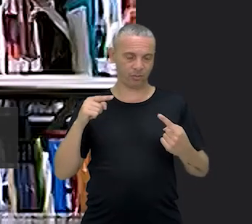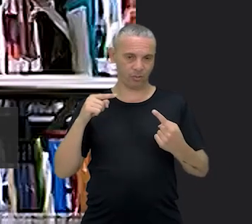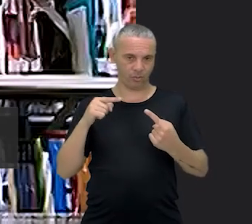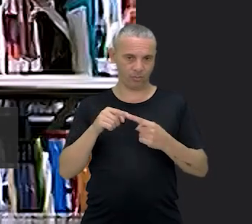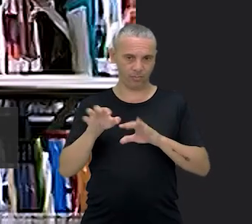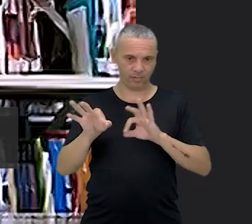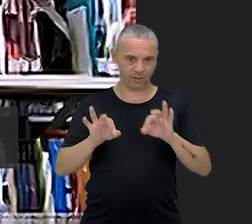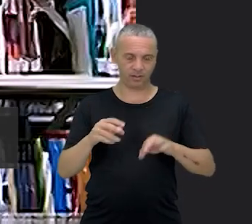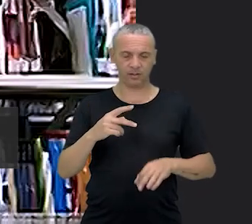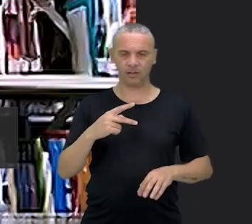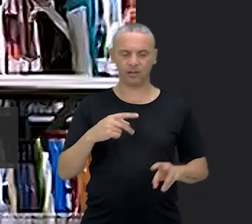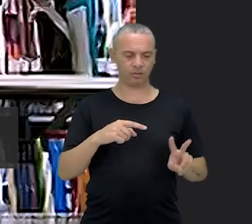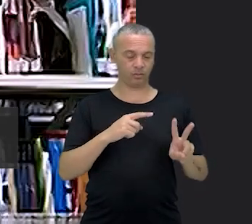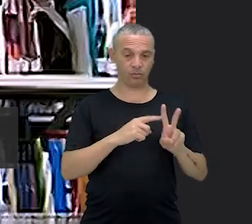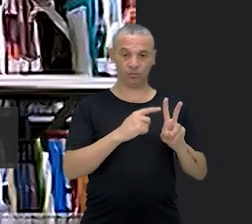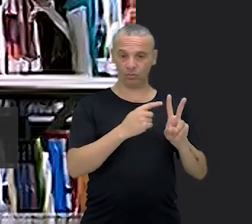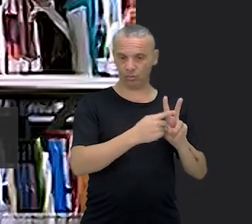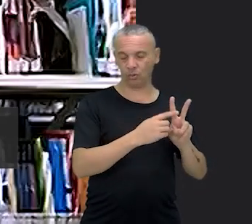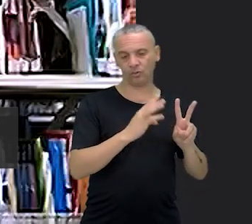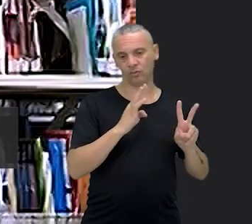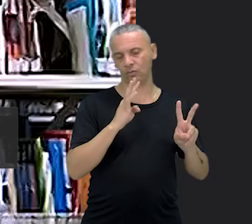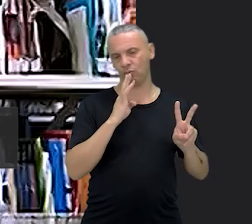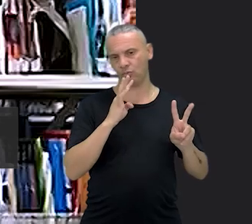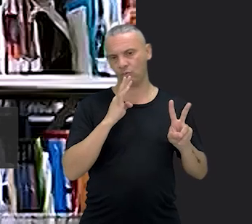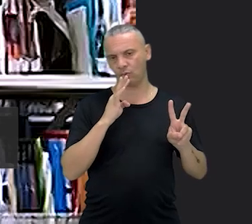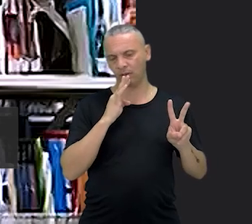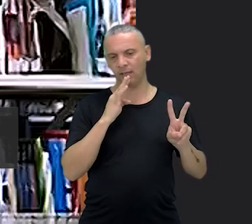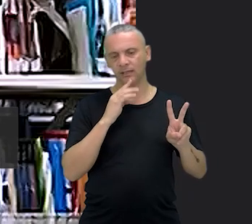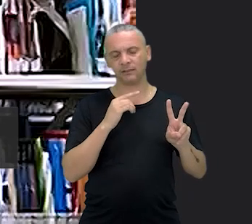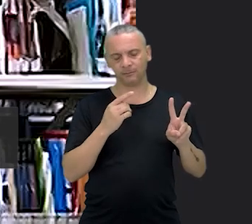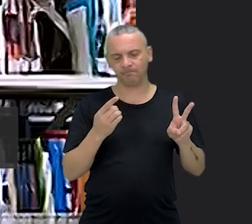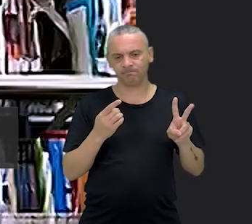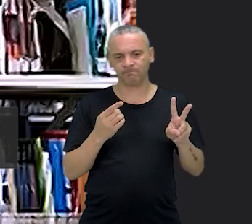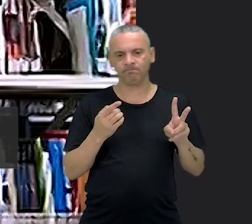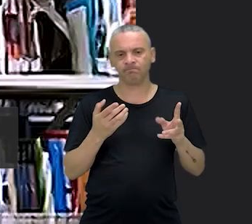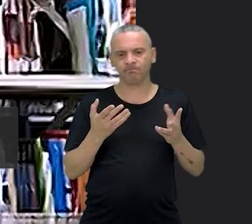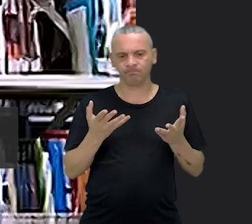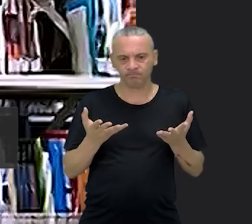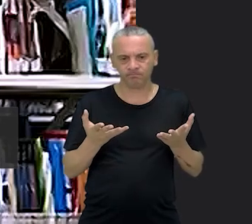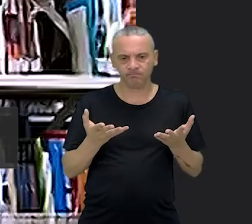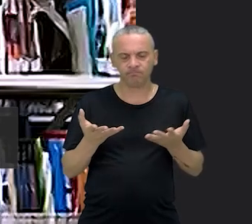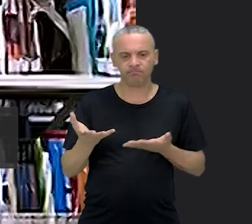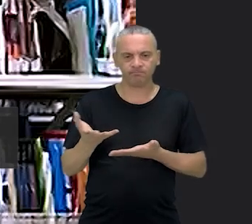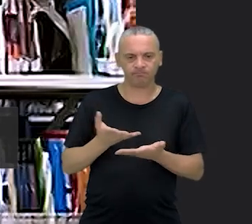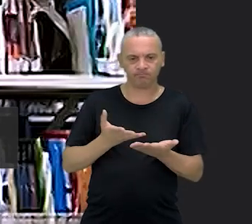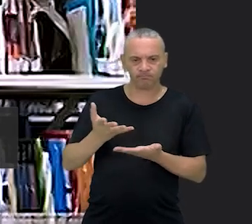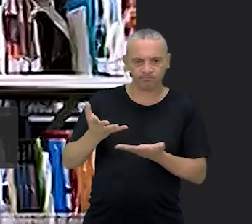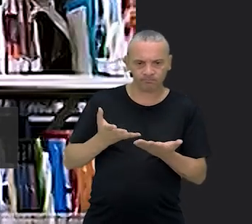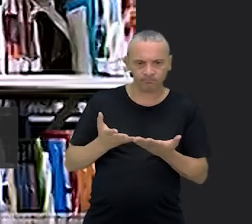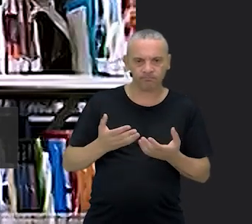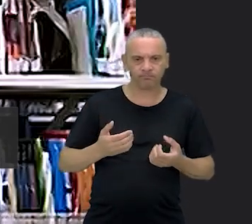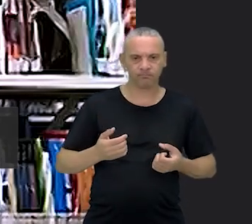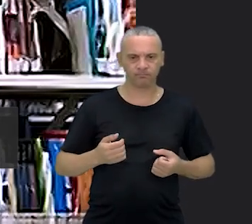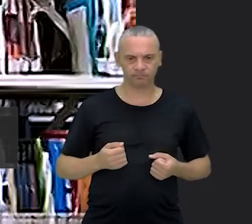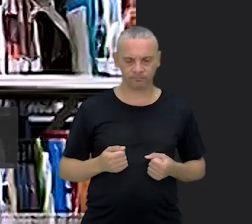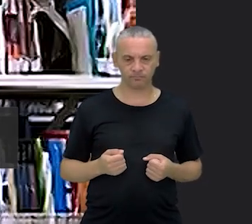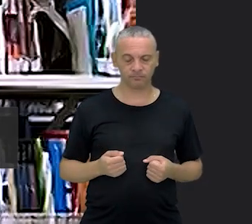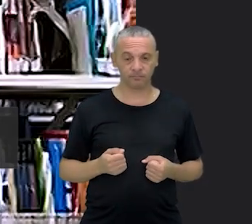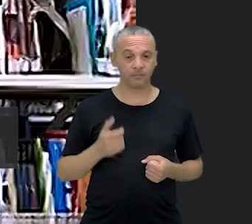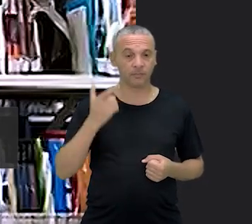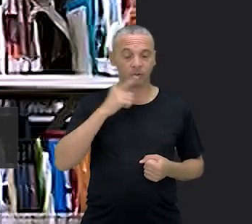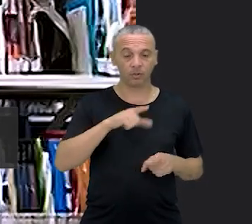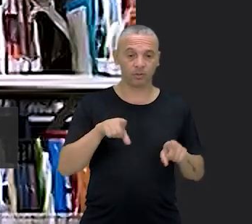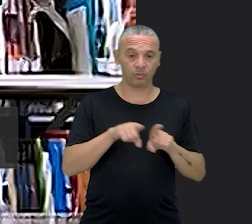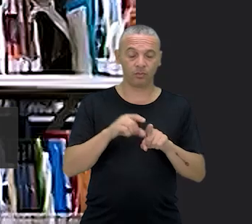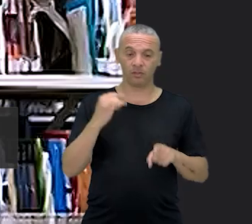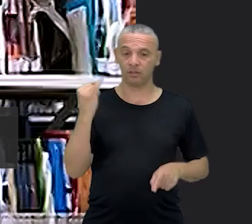que eles se conhecessem e se, de uma certa forma, redimissem. Uma coisa